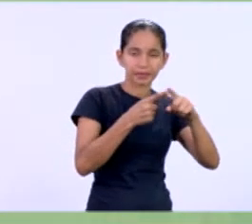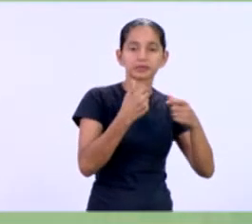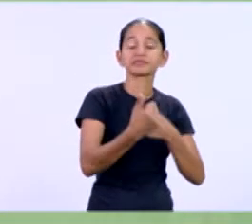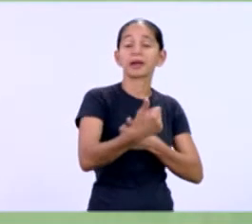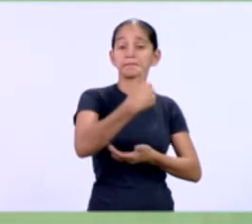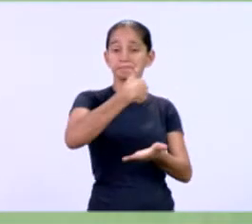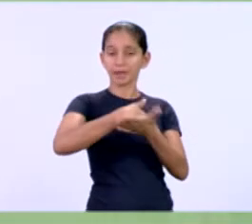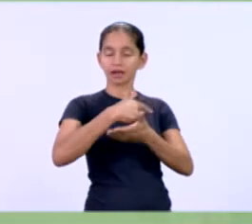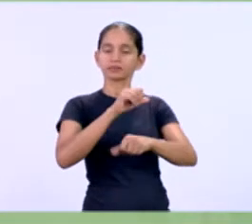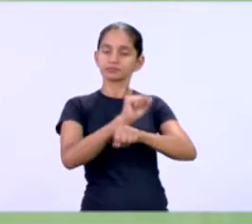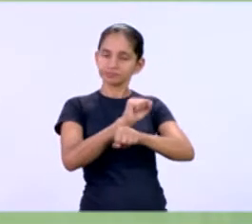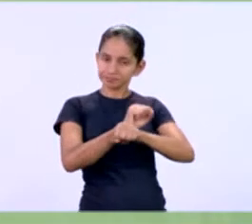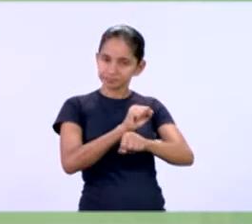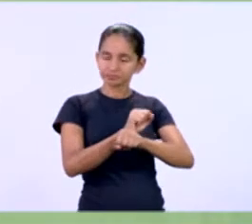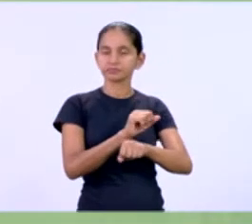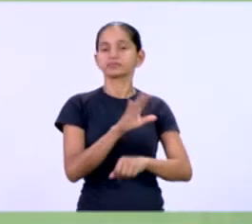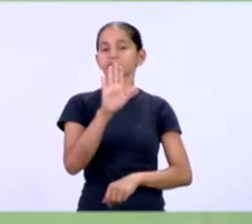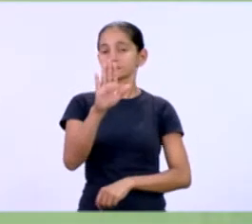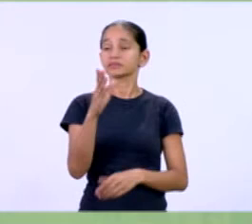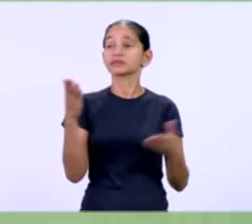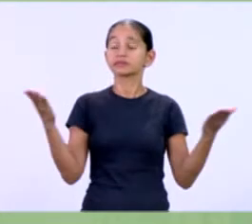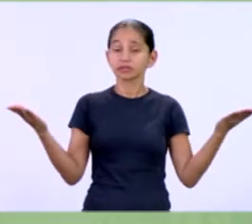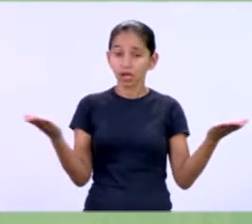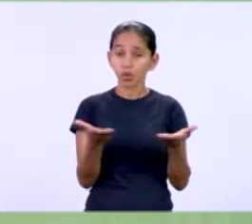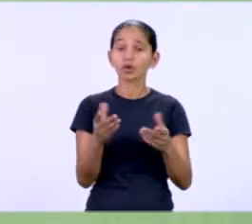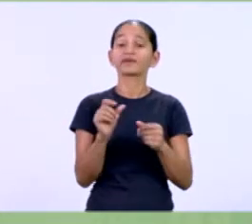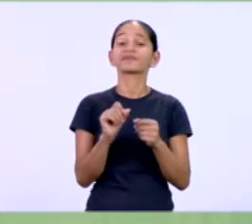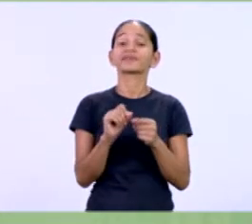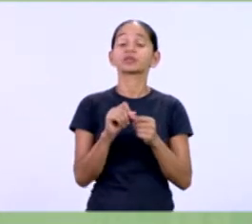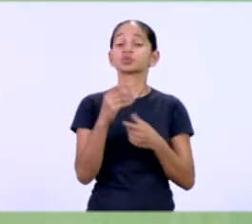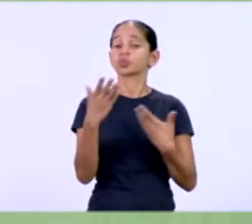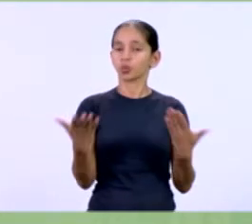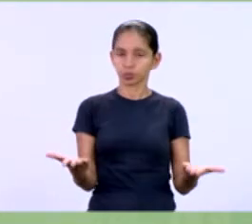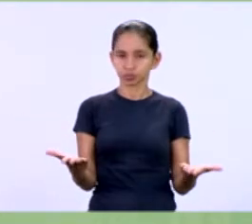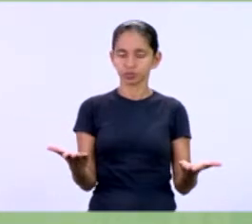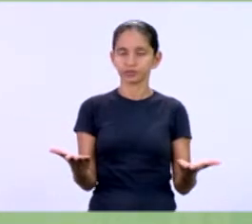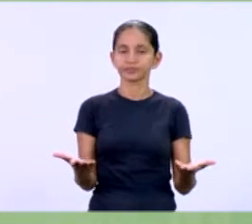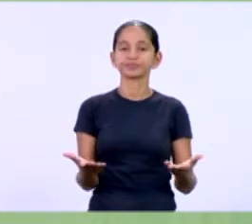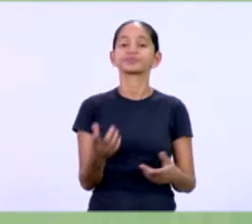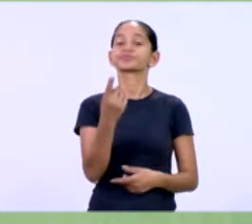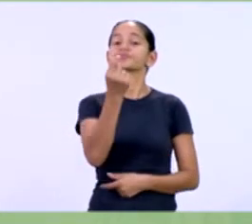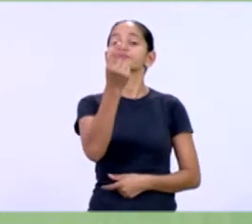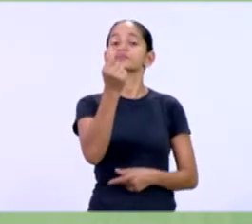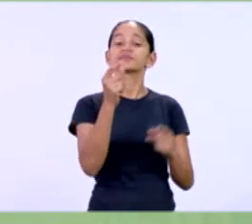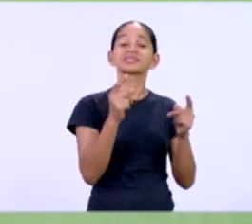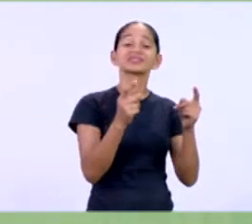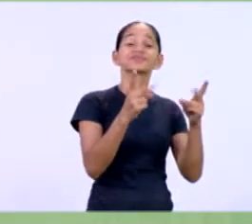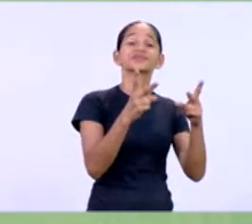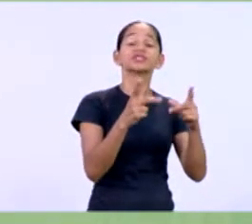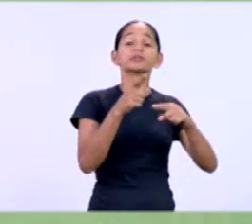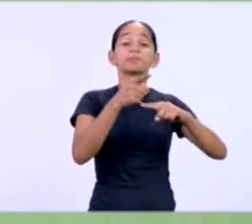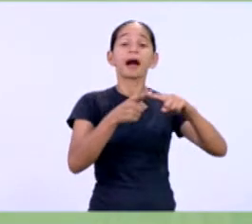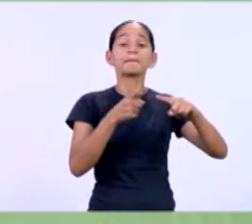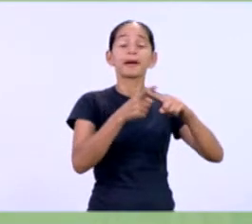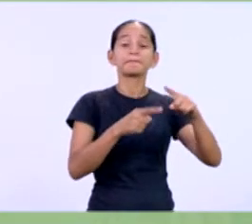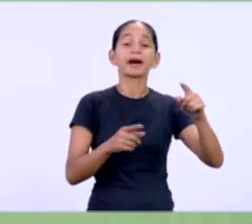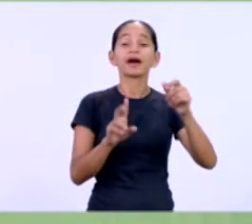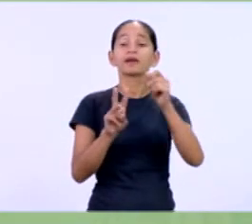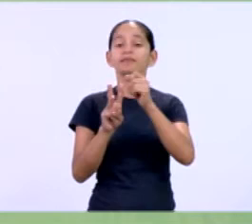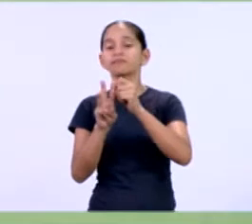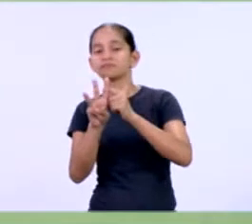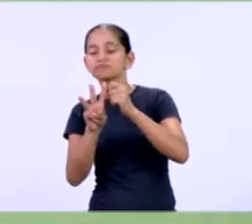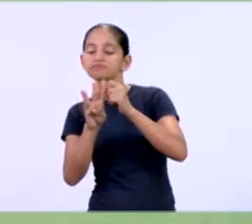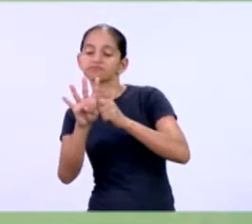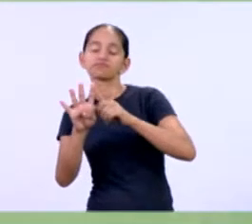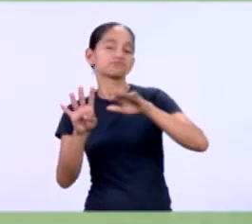dizer, neste momento, é que se controlam os valores de venda a prazo. Controle de